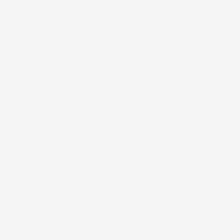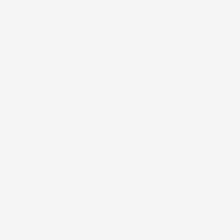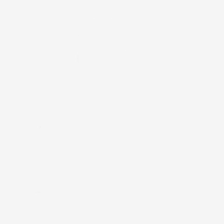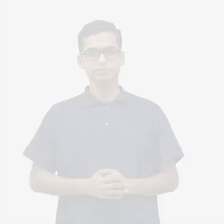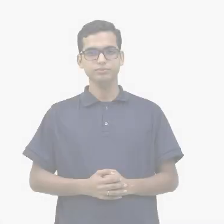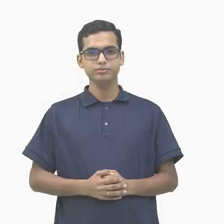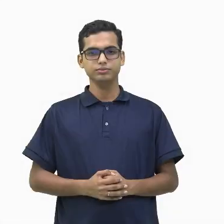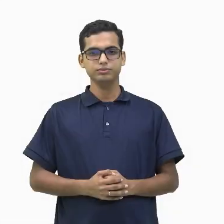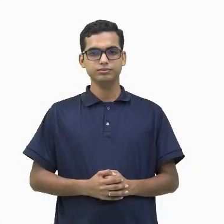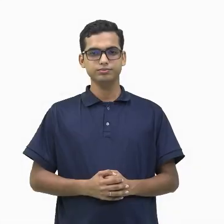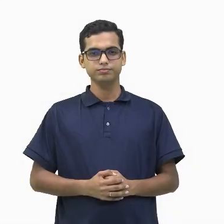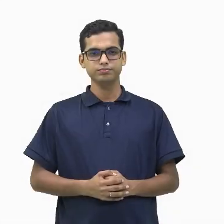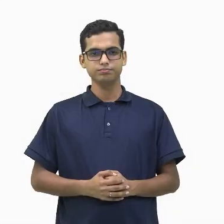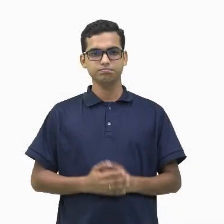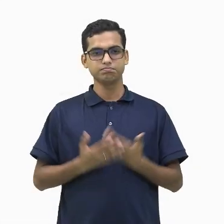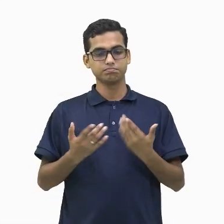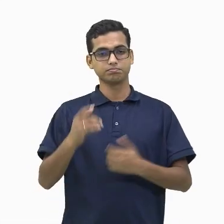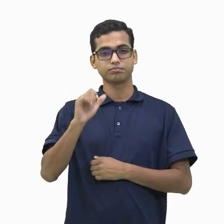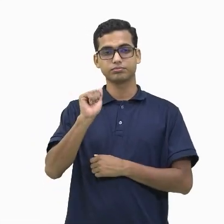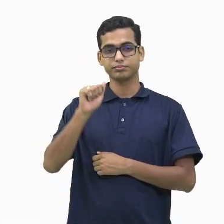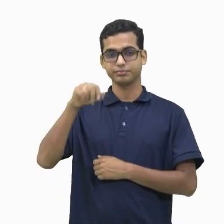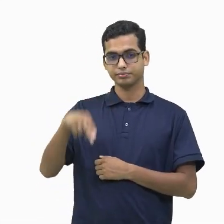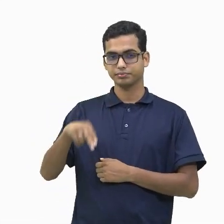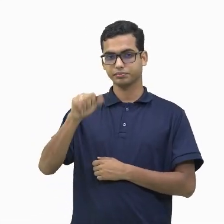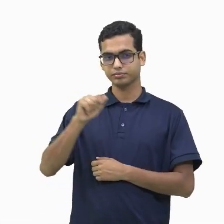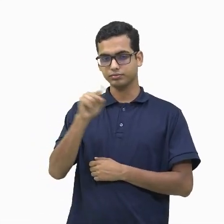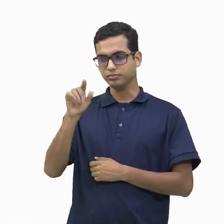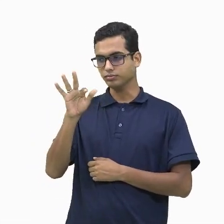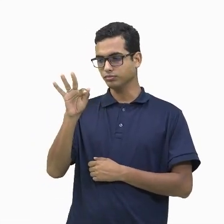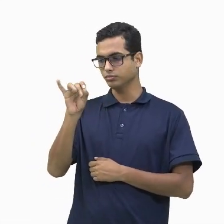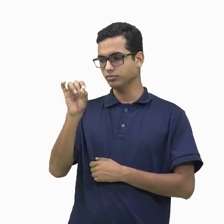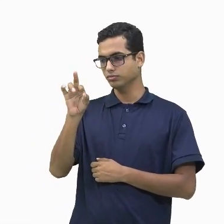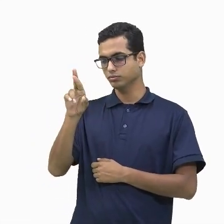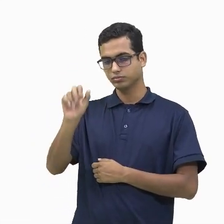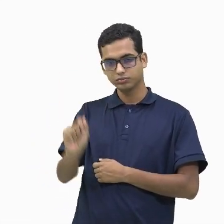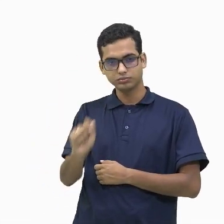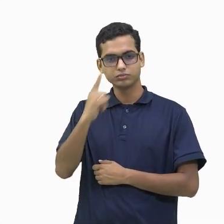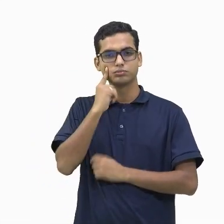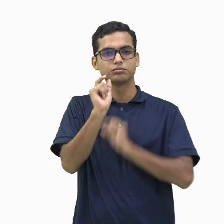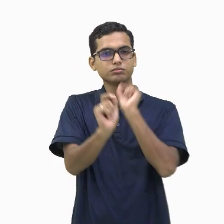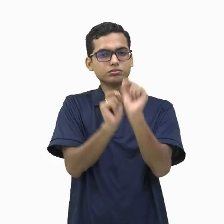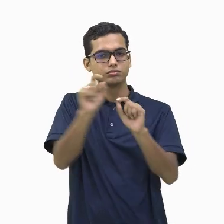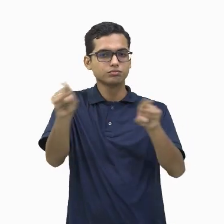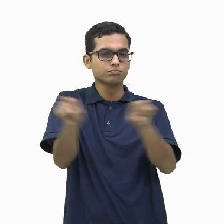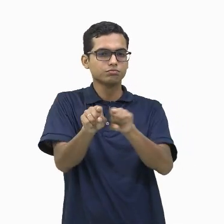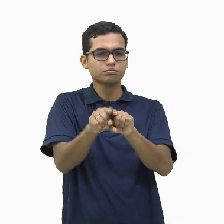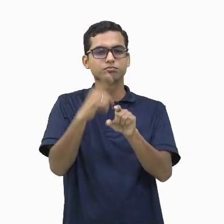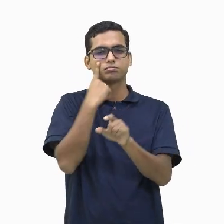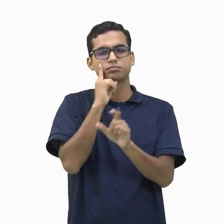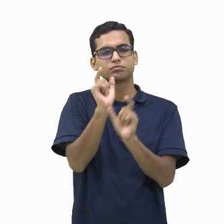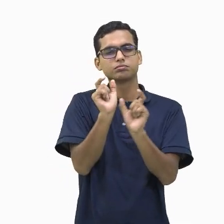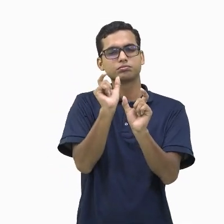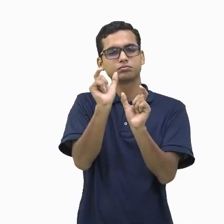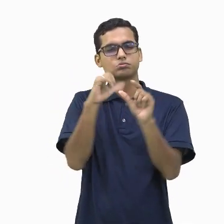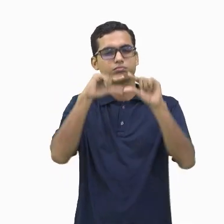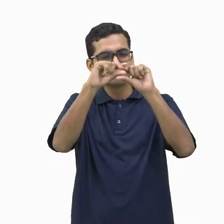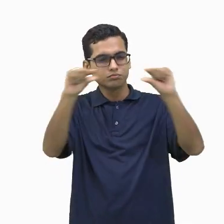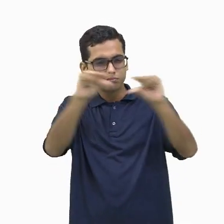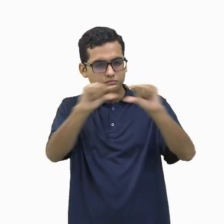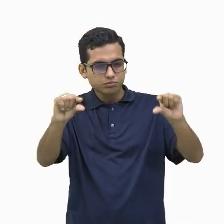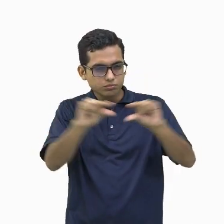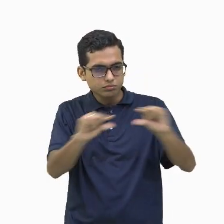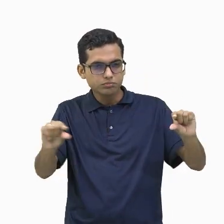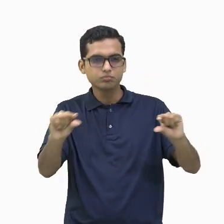ou versos que se seguem um após o outro, tendo aí essa repetição, né? Nota aí que não é